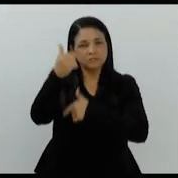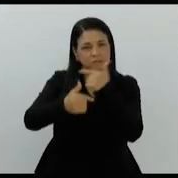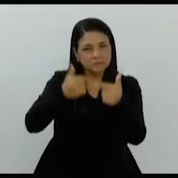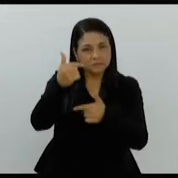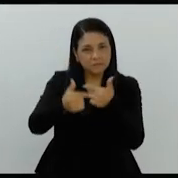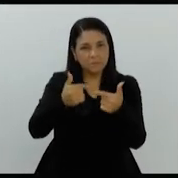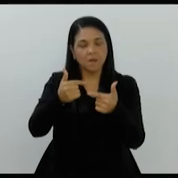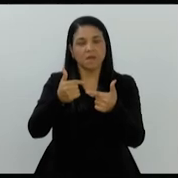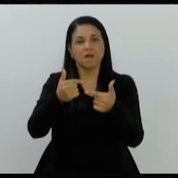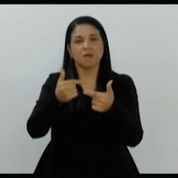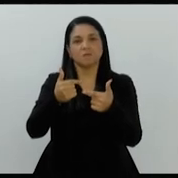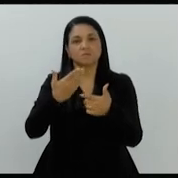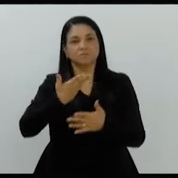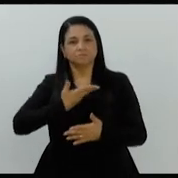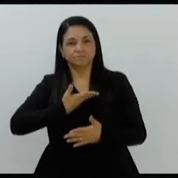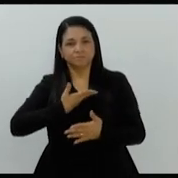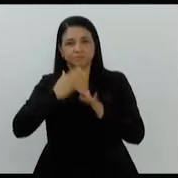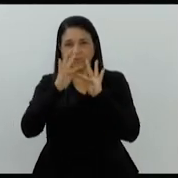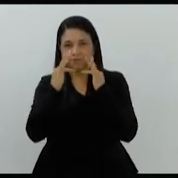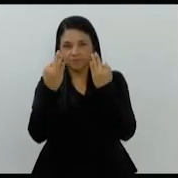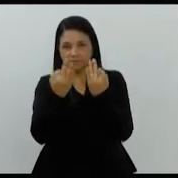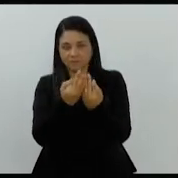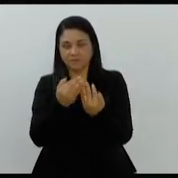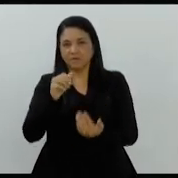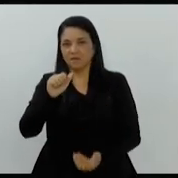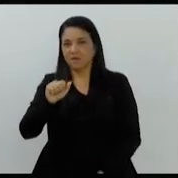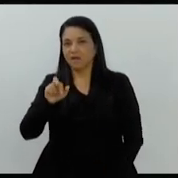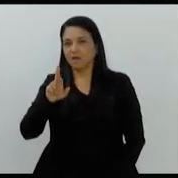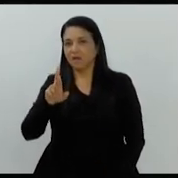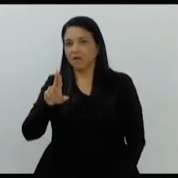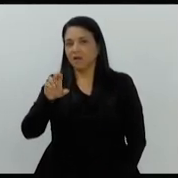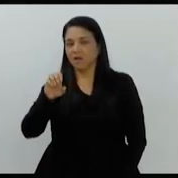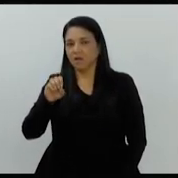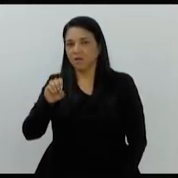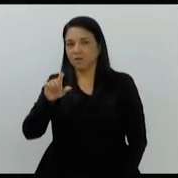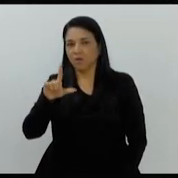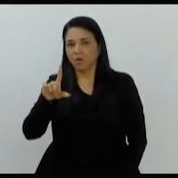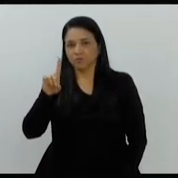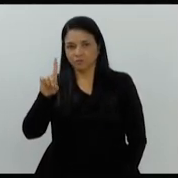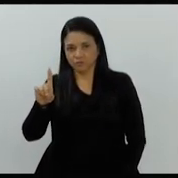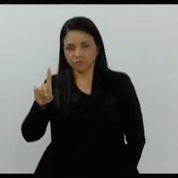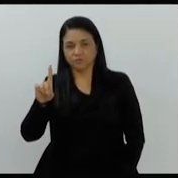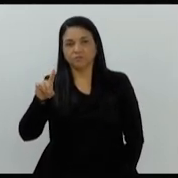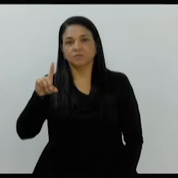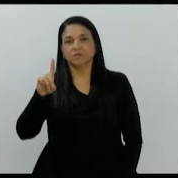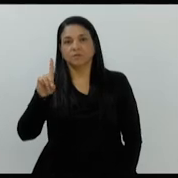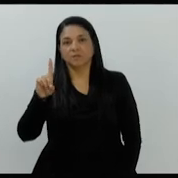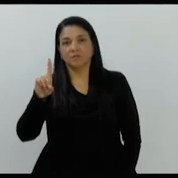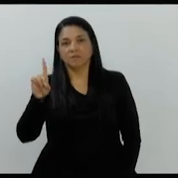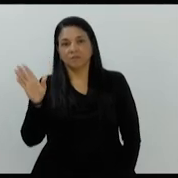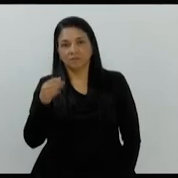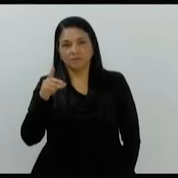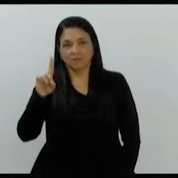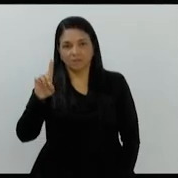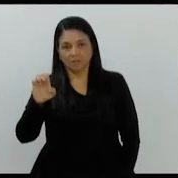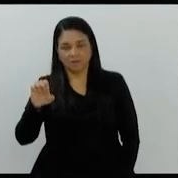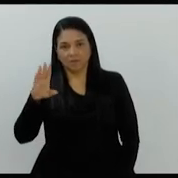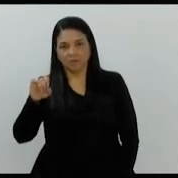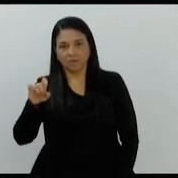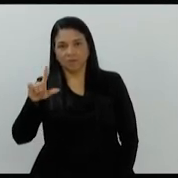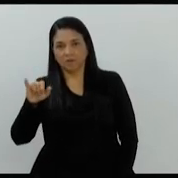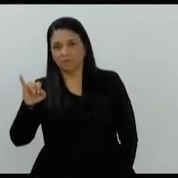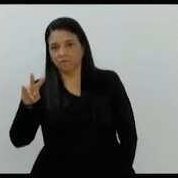distinto, amigo da minha família, o Haroldo de Oliveira, saudosa memória. Também ali